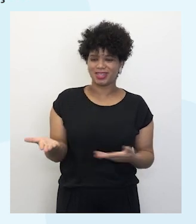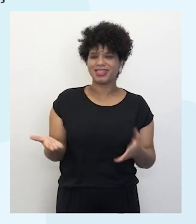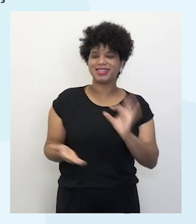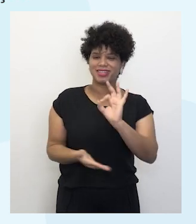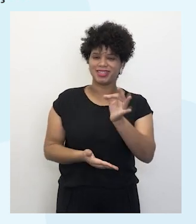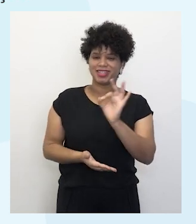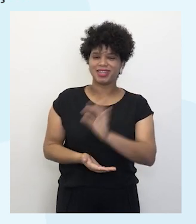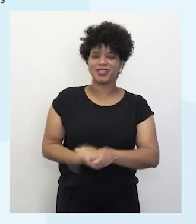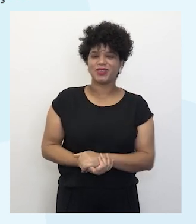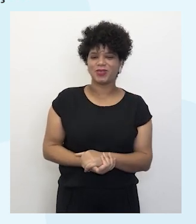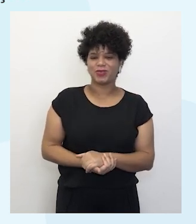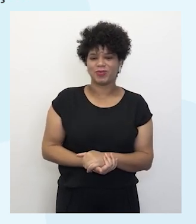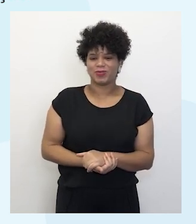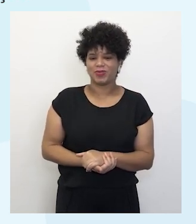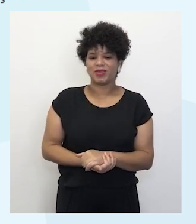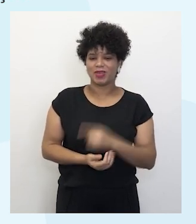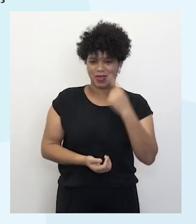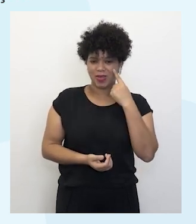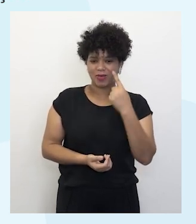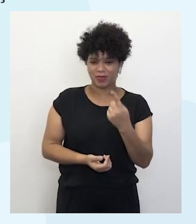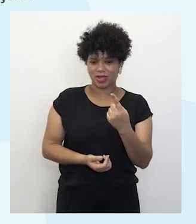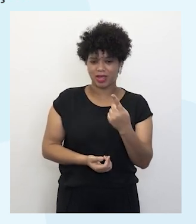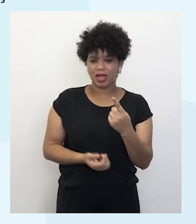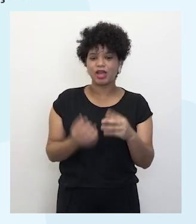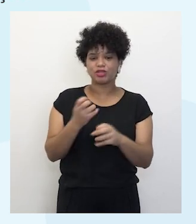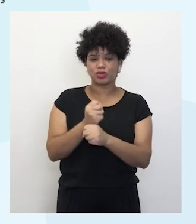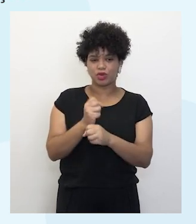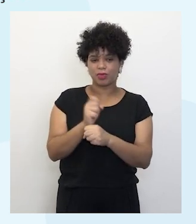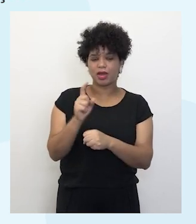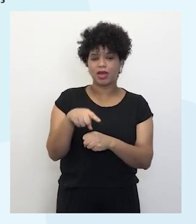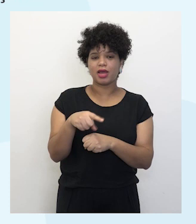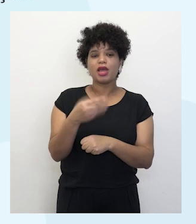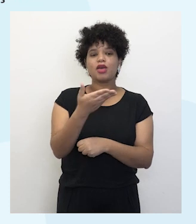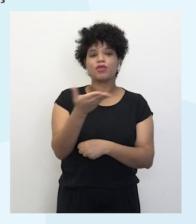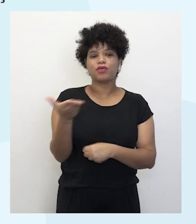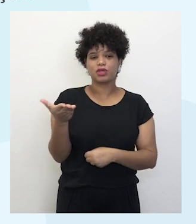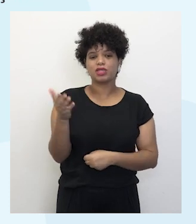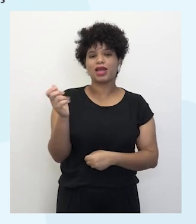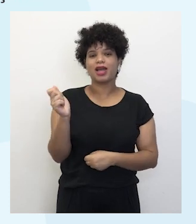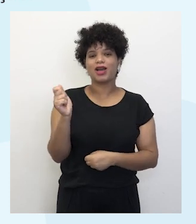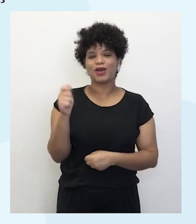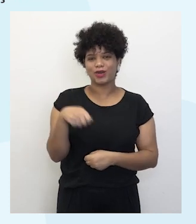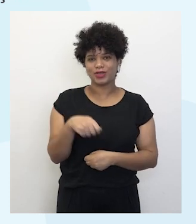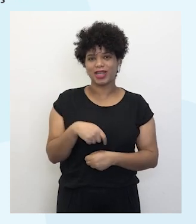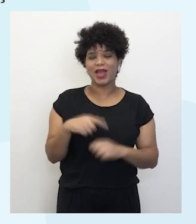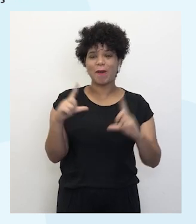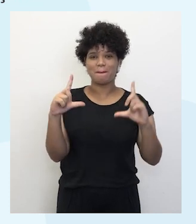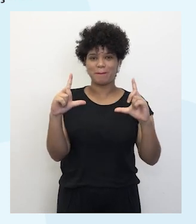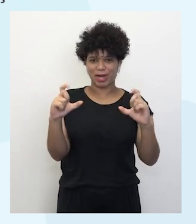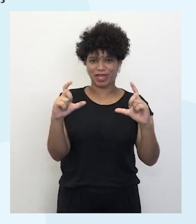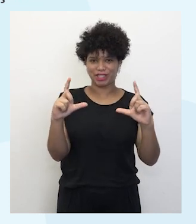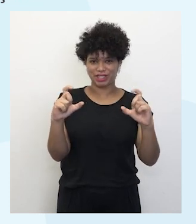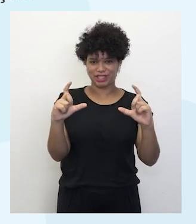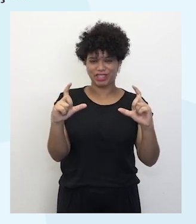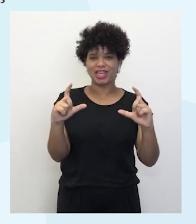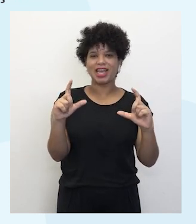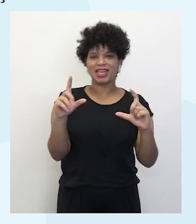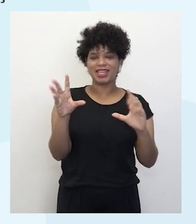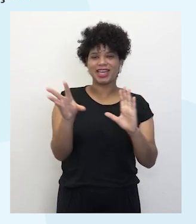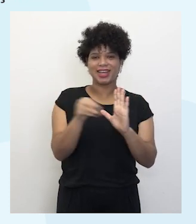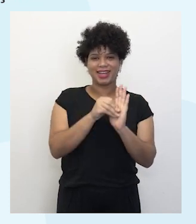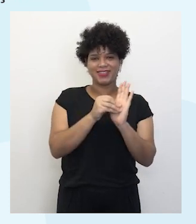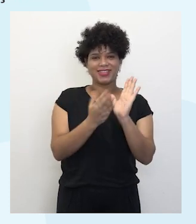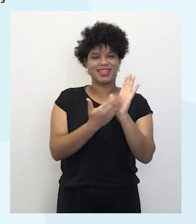12. Então, pessoal, essa é a conta. E eu vou deixar para vocês agora para vocês tirarem um print da tela já para colocarem no seu